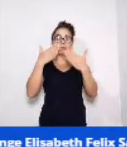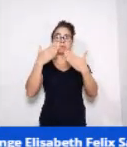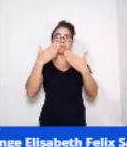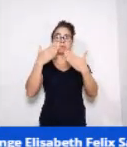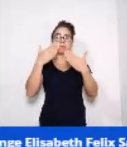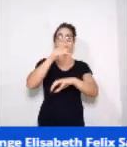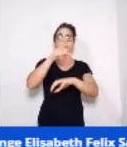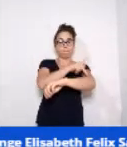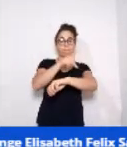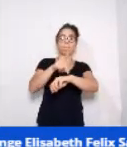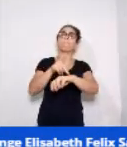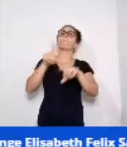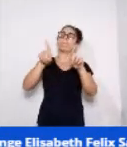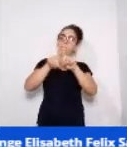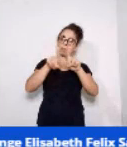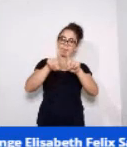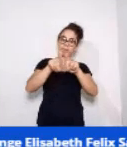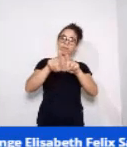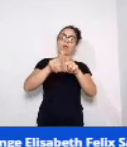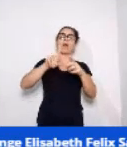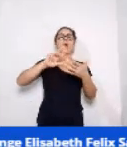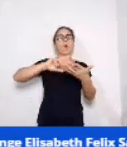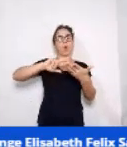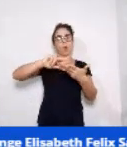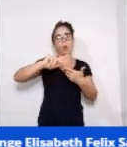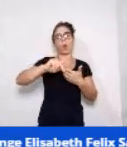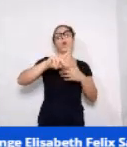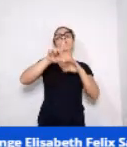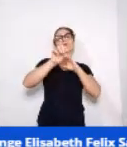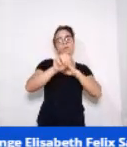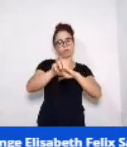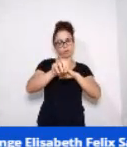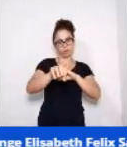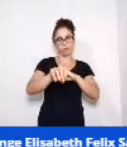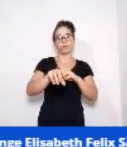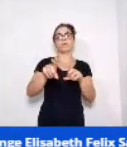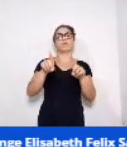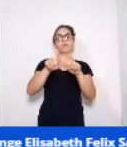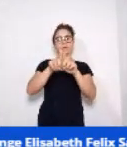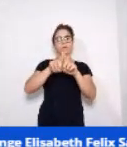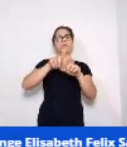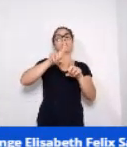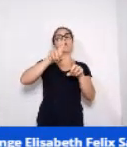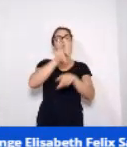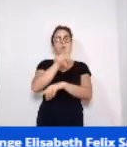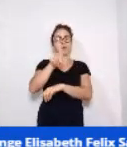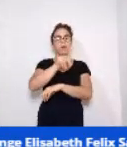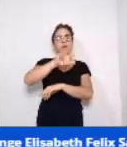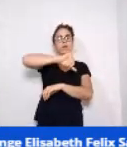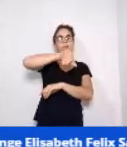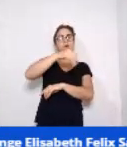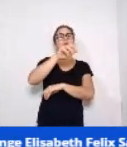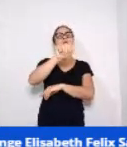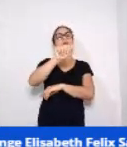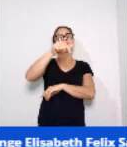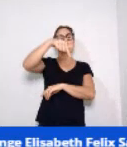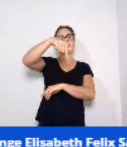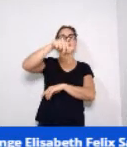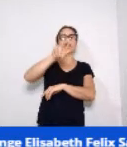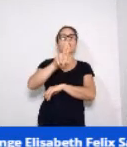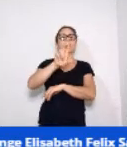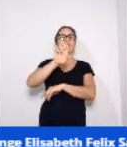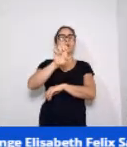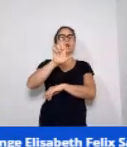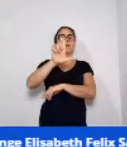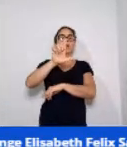da educação, entre outras áreas, e a professora Jaqueline, como foi citada anteriormente, como a nossa nova integrante